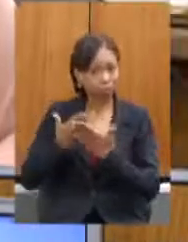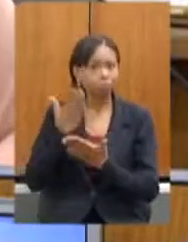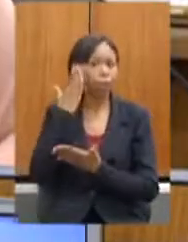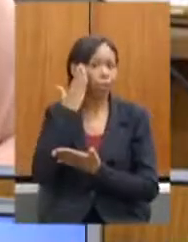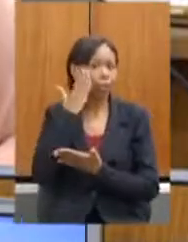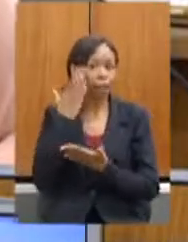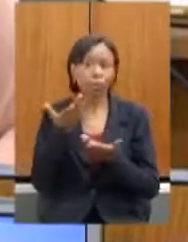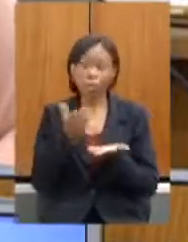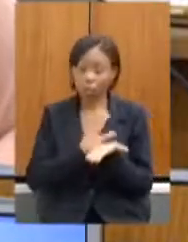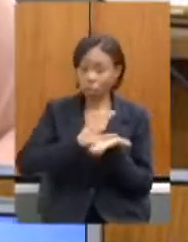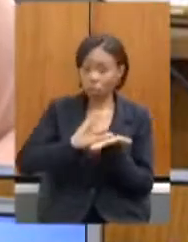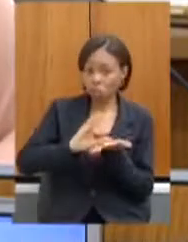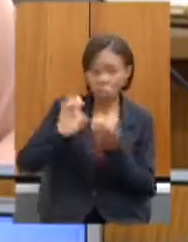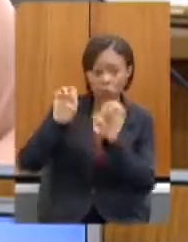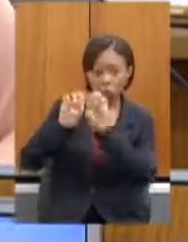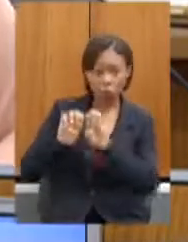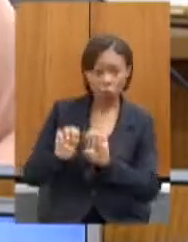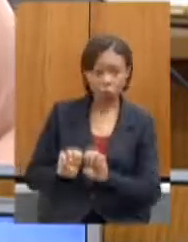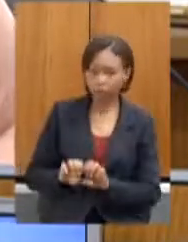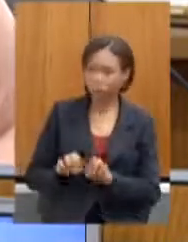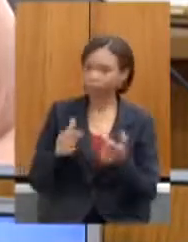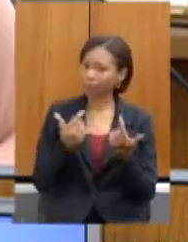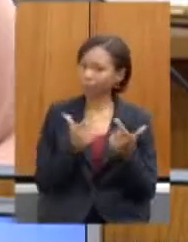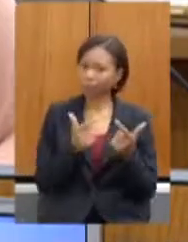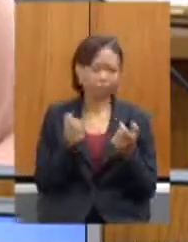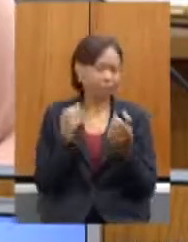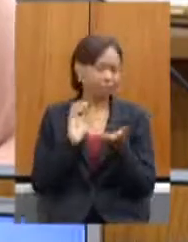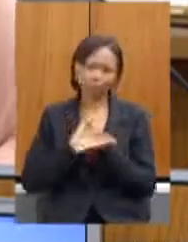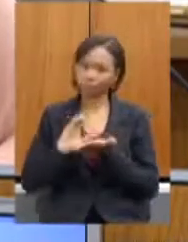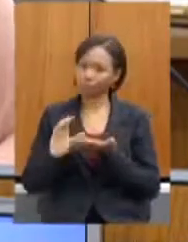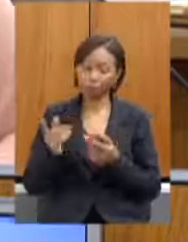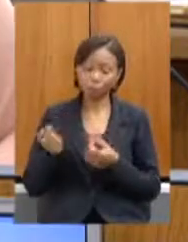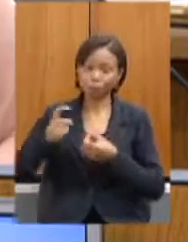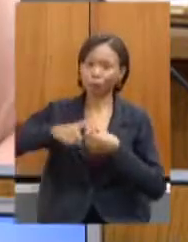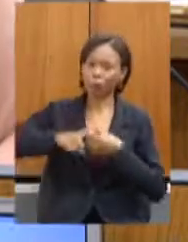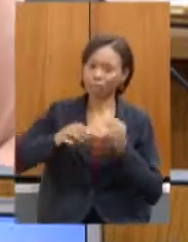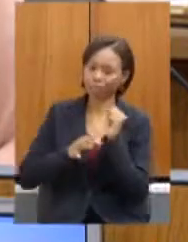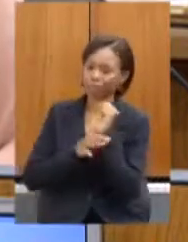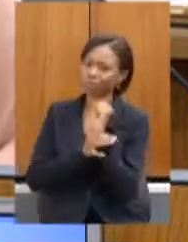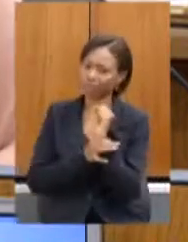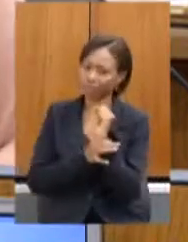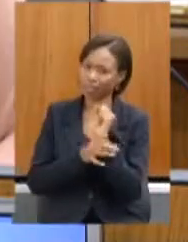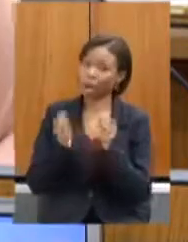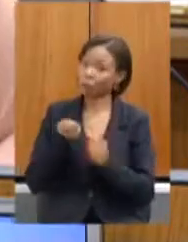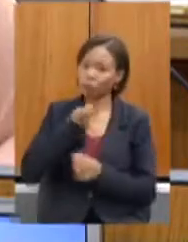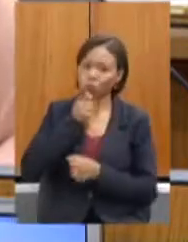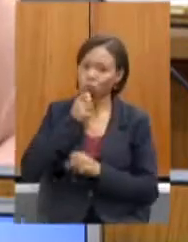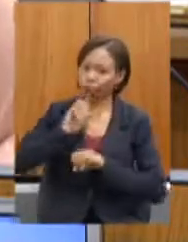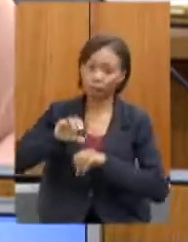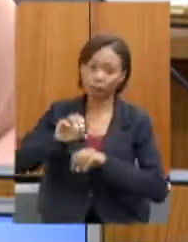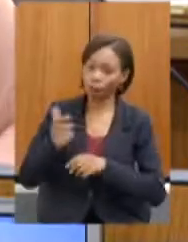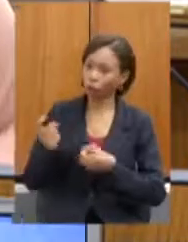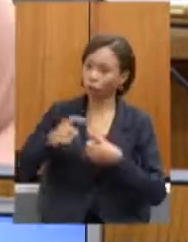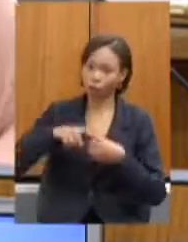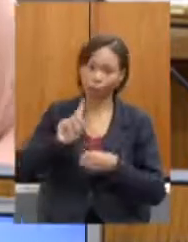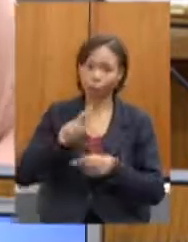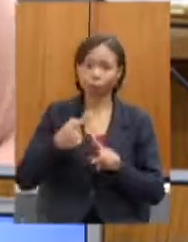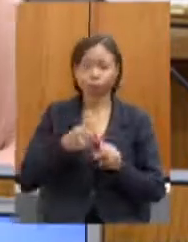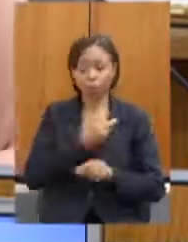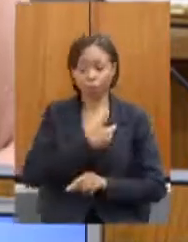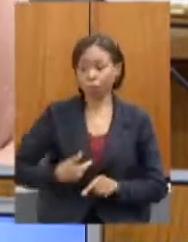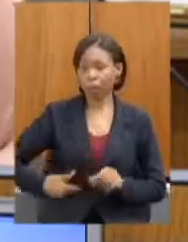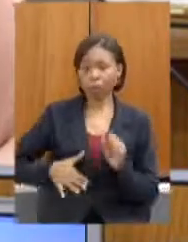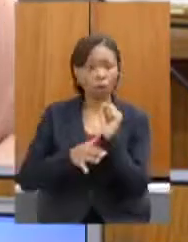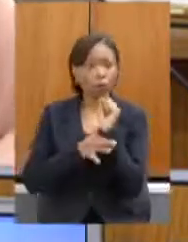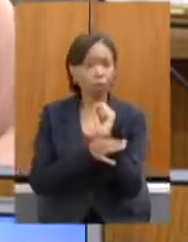estrutural foi feito para garantir esse retorno seguro então retorno não foi feito porque o estado não garantiu condições de